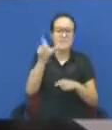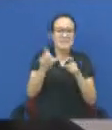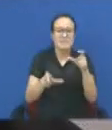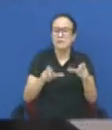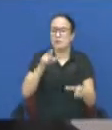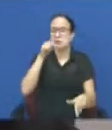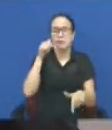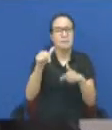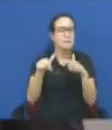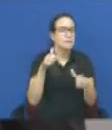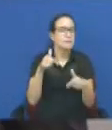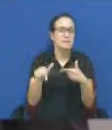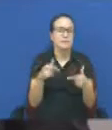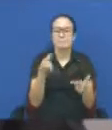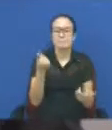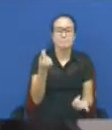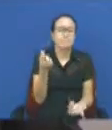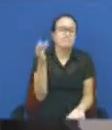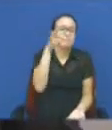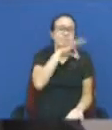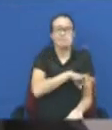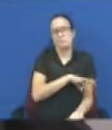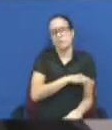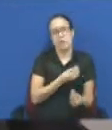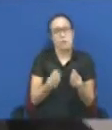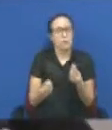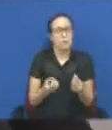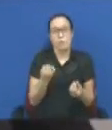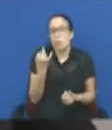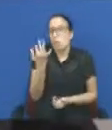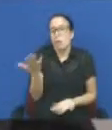principalmente os trabalhadores, né, irão receber o